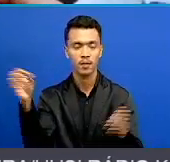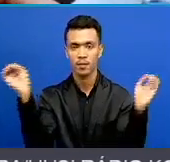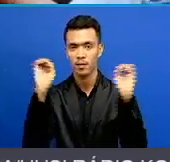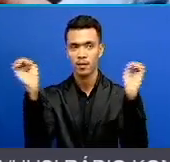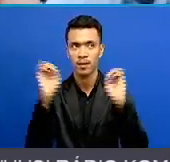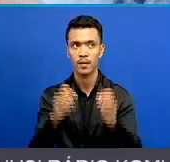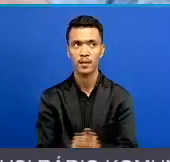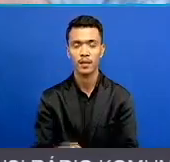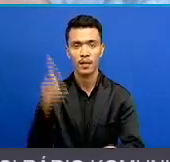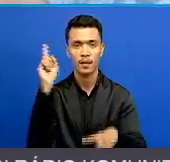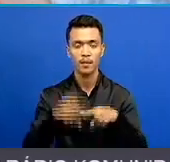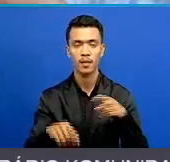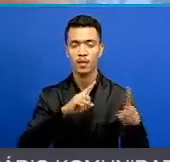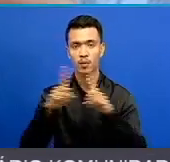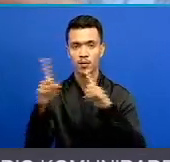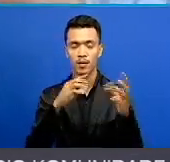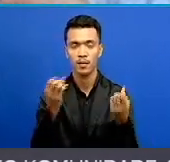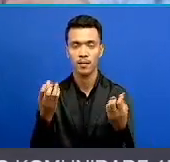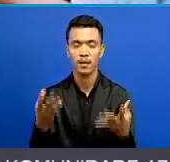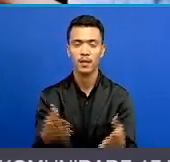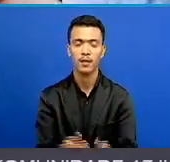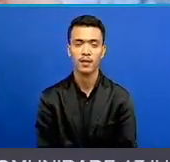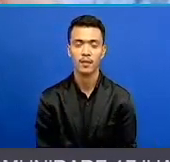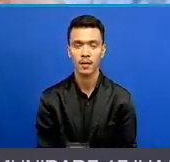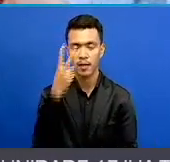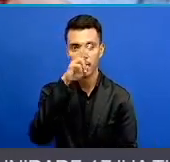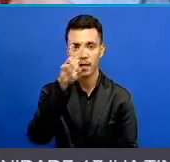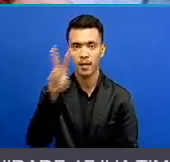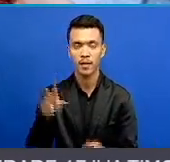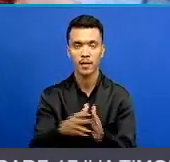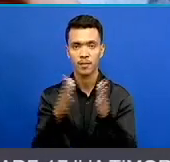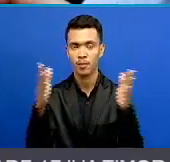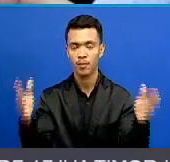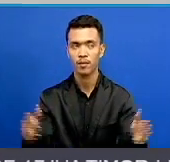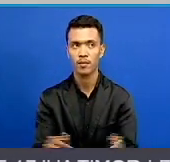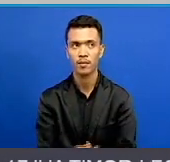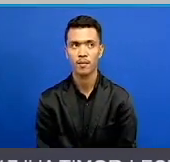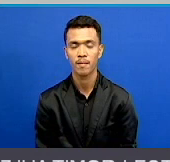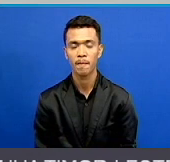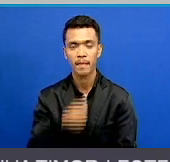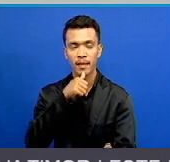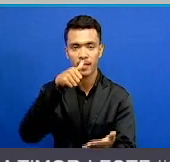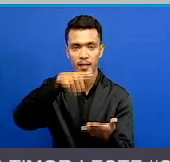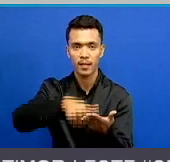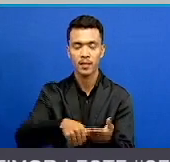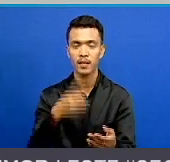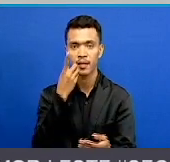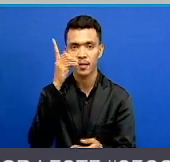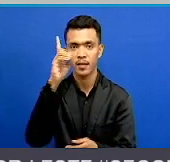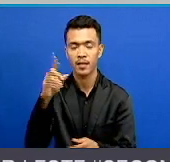mai politiza fali halo fali hebo botir ne. Hare botu botir ne. Nega? Carta notificação de